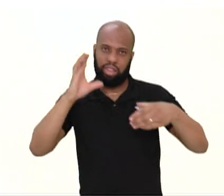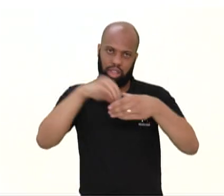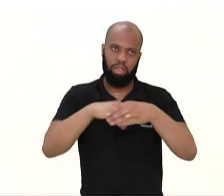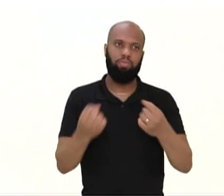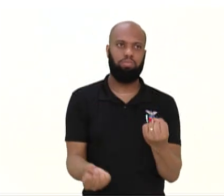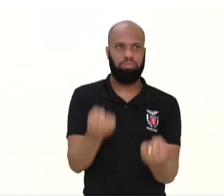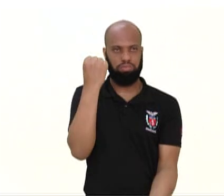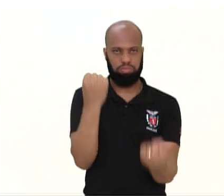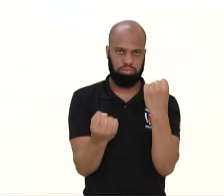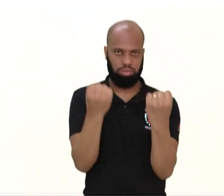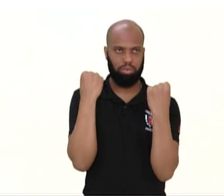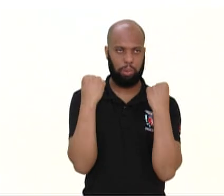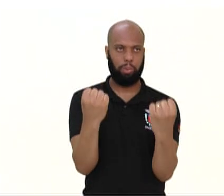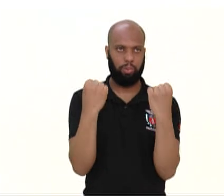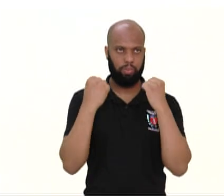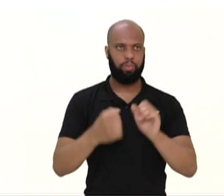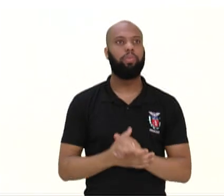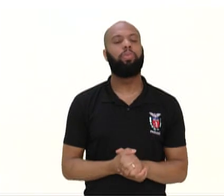musculação.